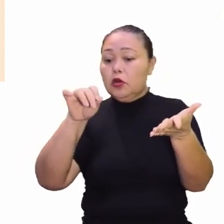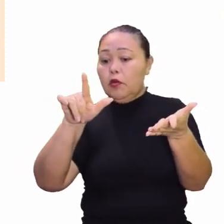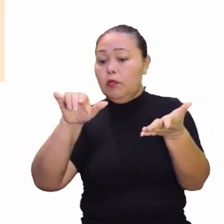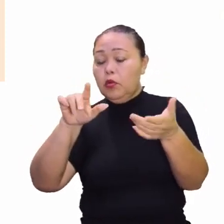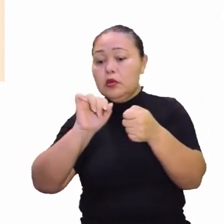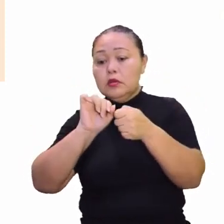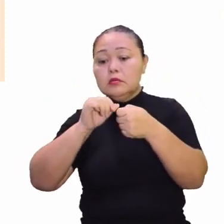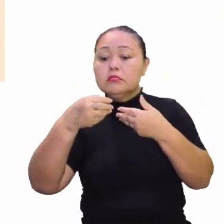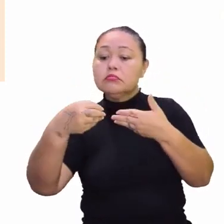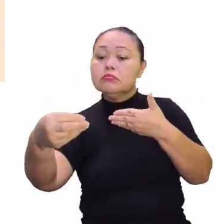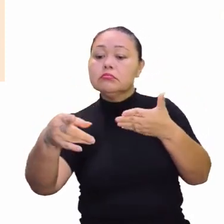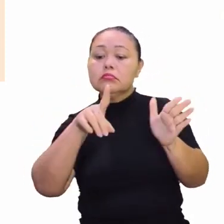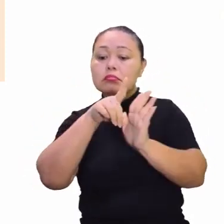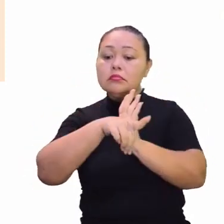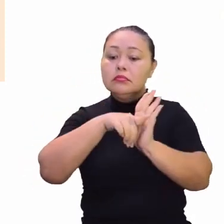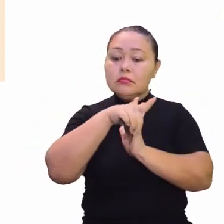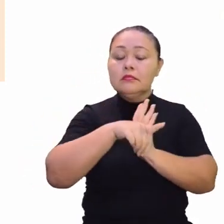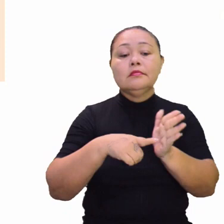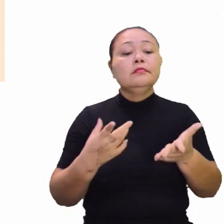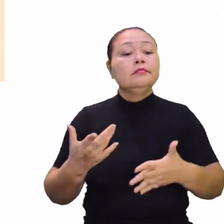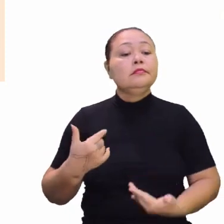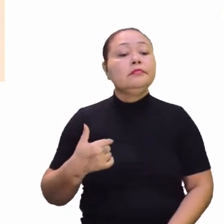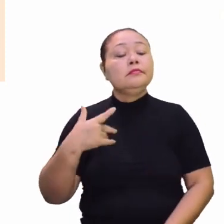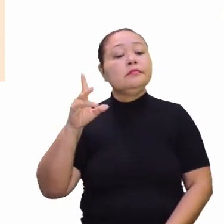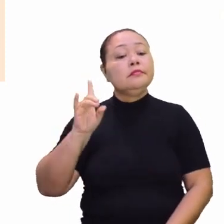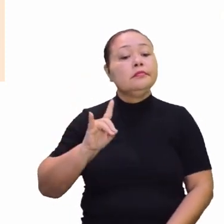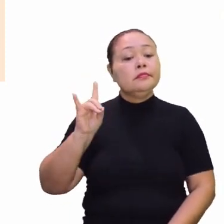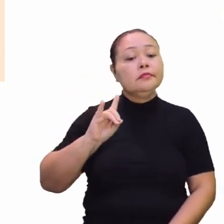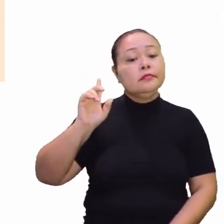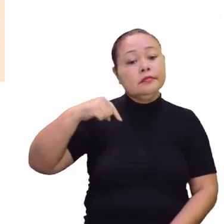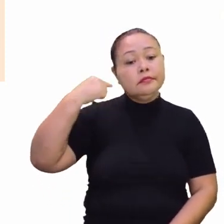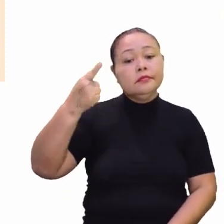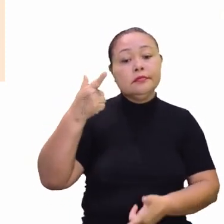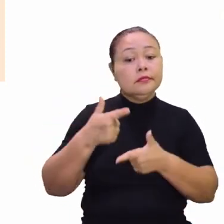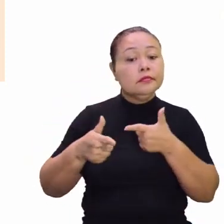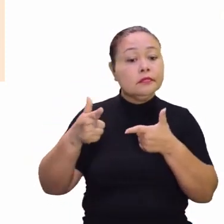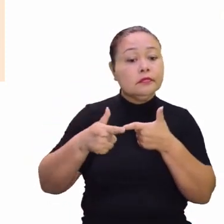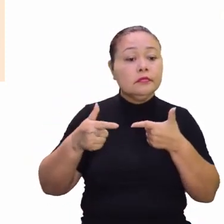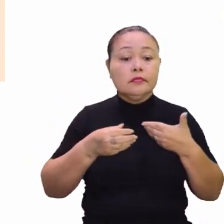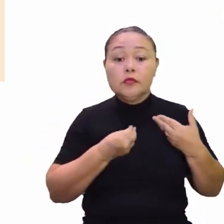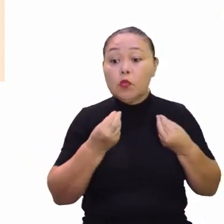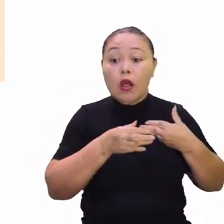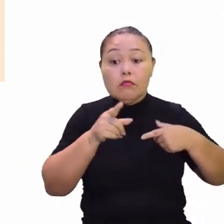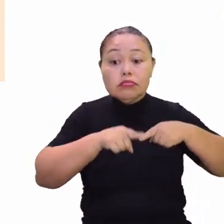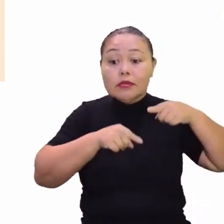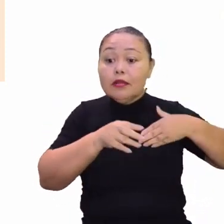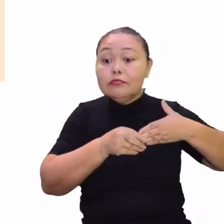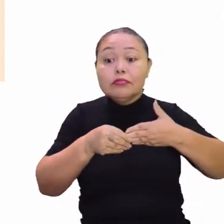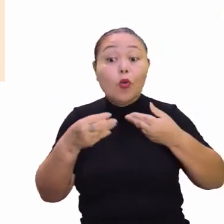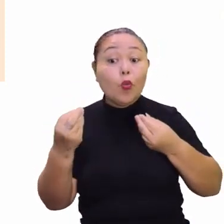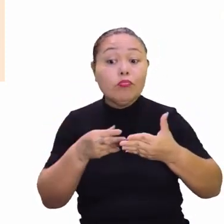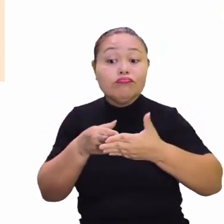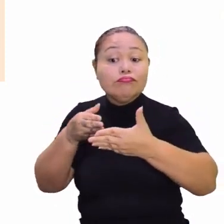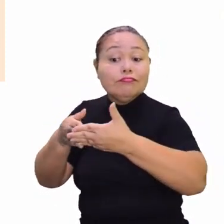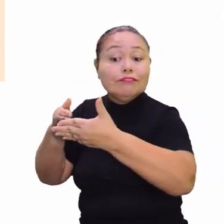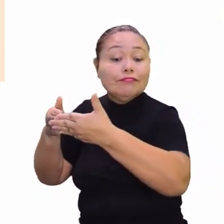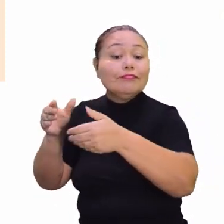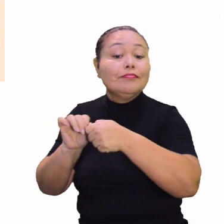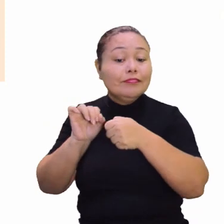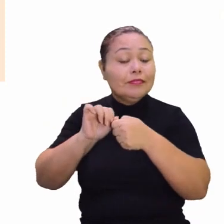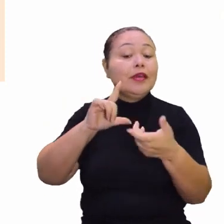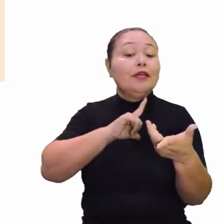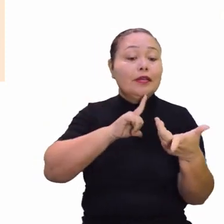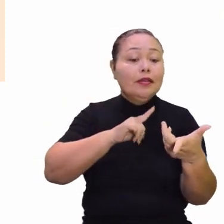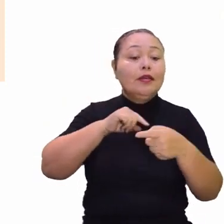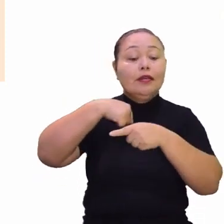também relacionada à estrada de ferro Madeira-Mamoré. Bolívia passava por problema de escoamento de seus produtos, que eram